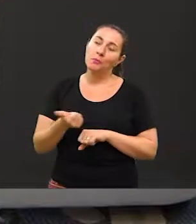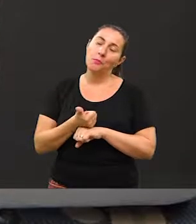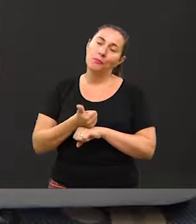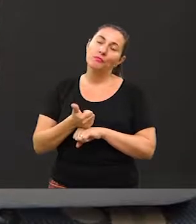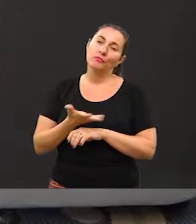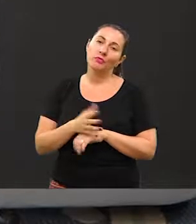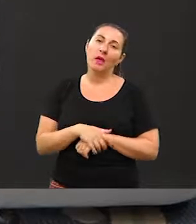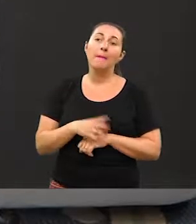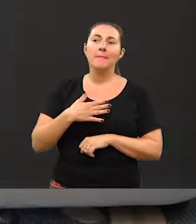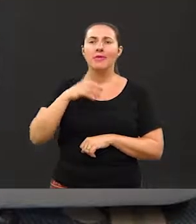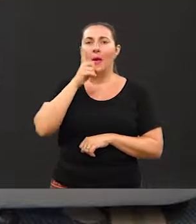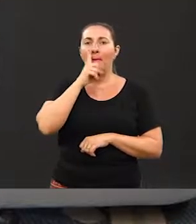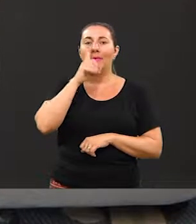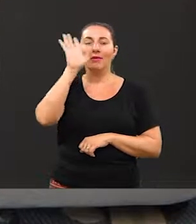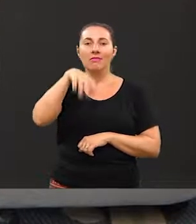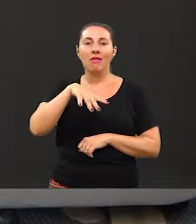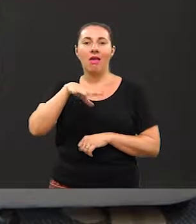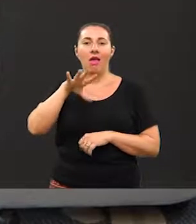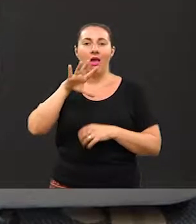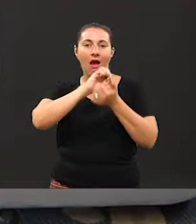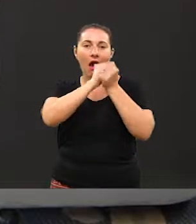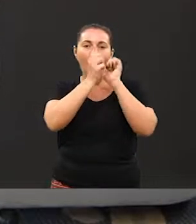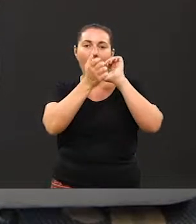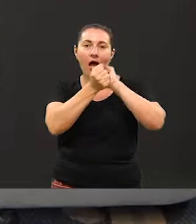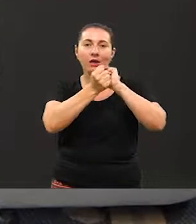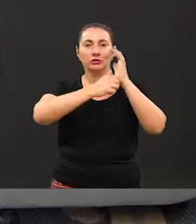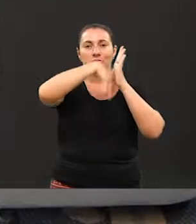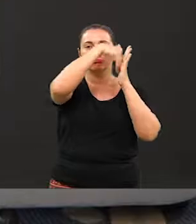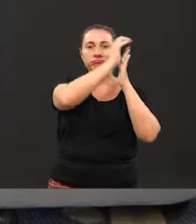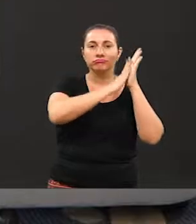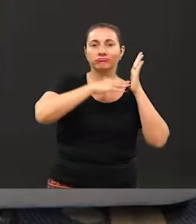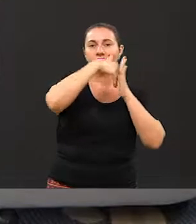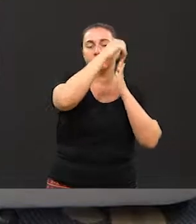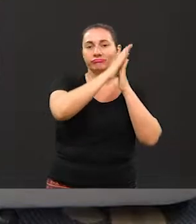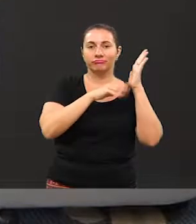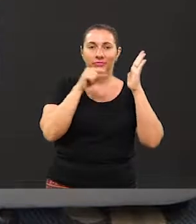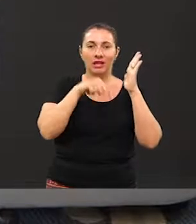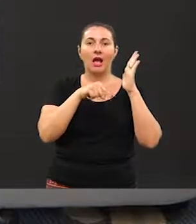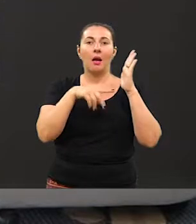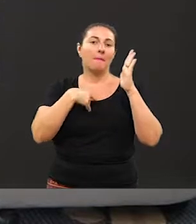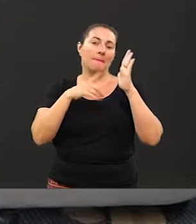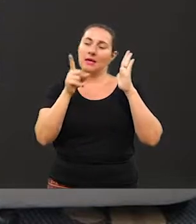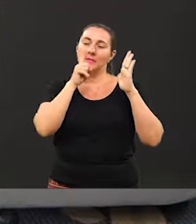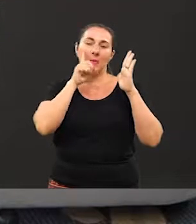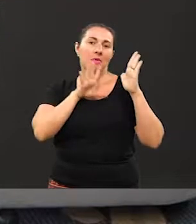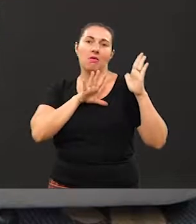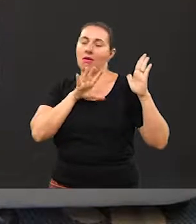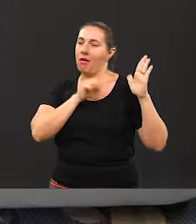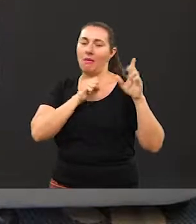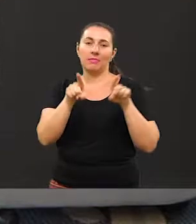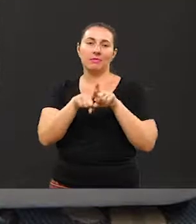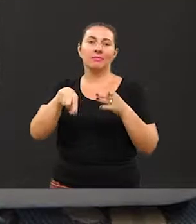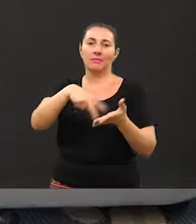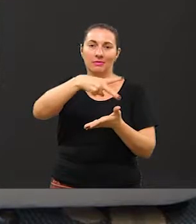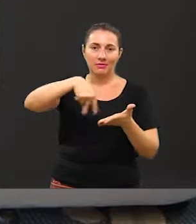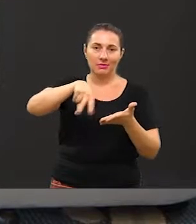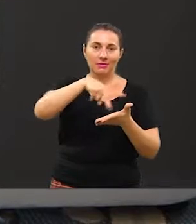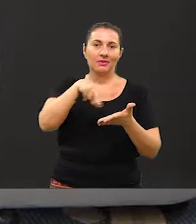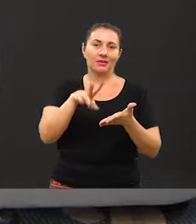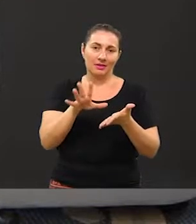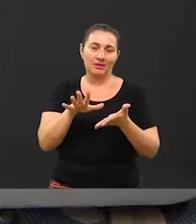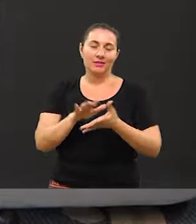profissional? A minha mãe é artista plástica. Que legal! Mas ela, assim, dançar também sempre foi a vida dela, ela ama de paixão. Mas